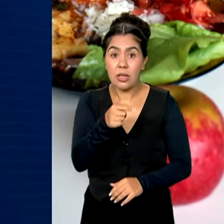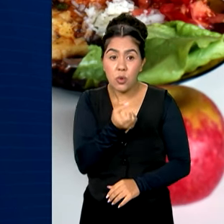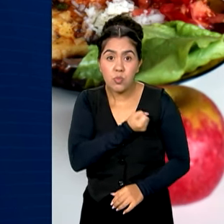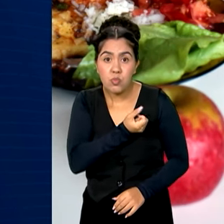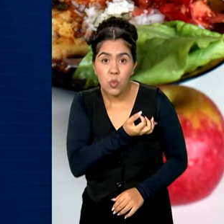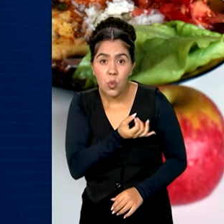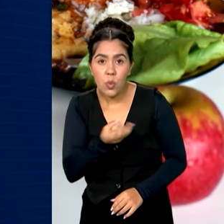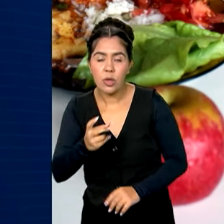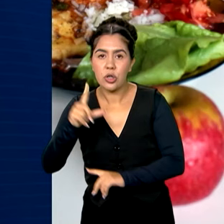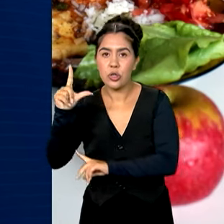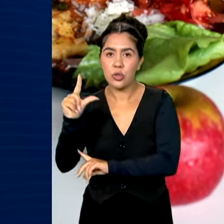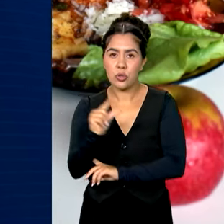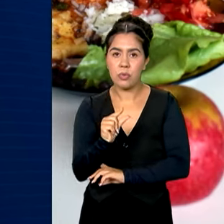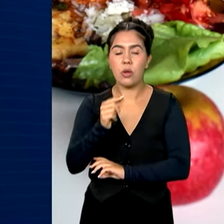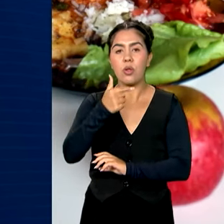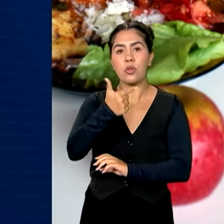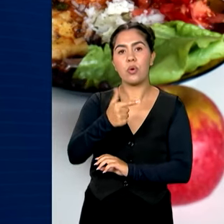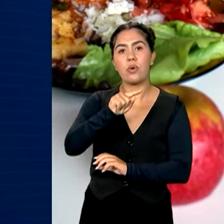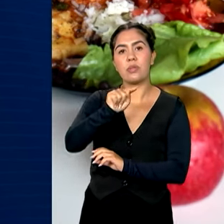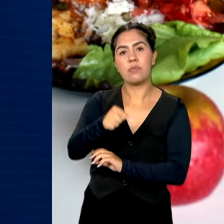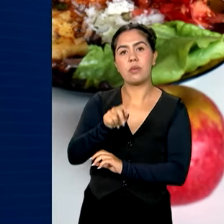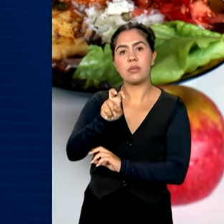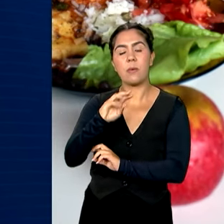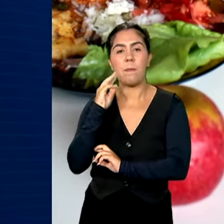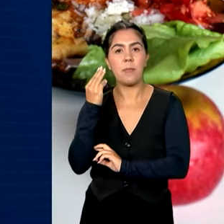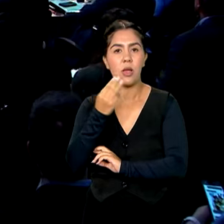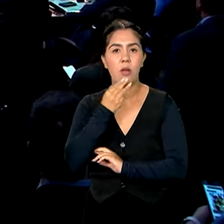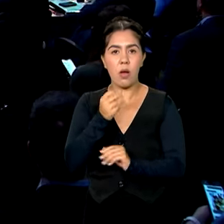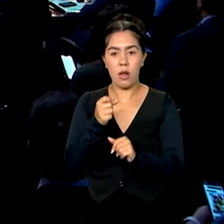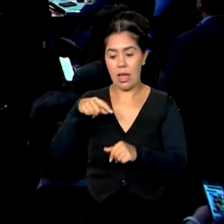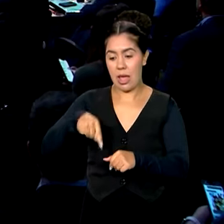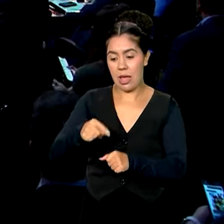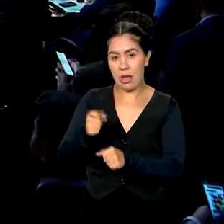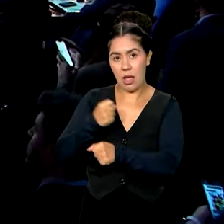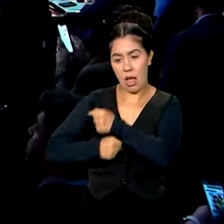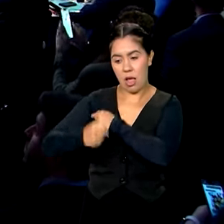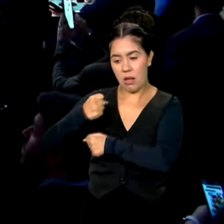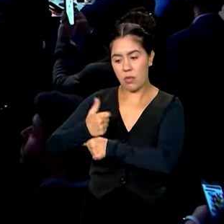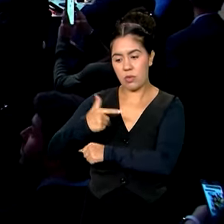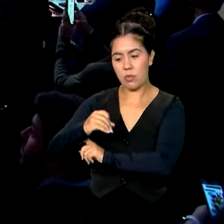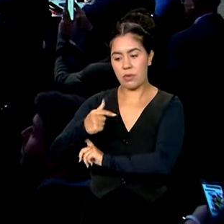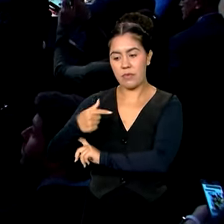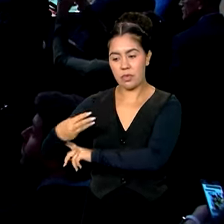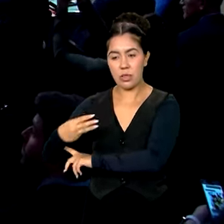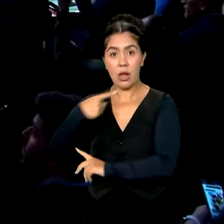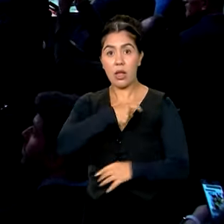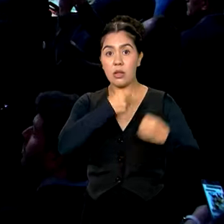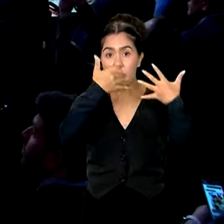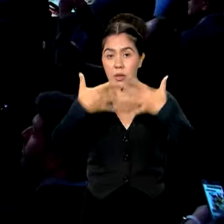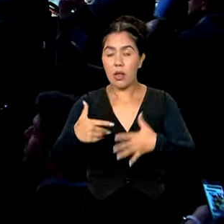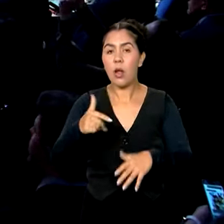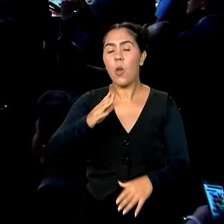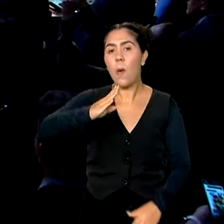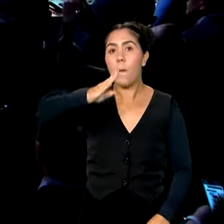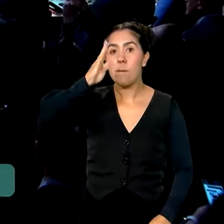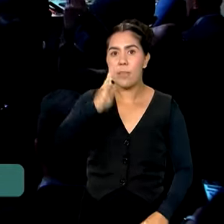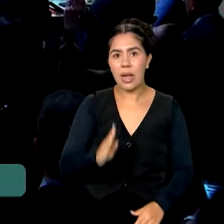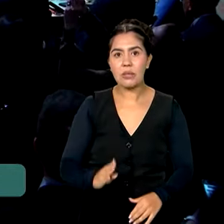para 2,5 milhões em 2023. O Brasil tinha saído do mapa da fome